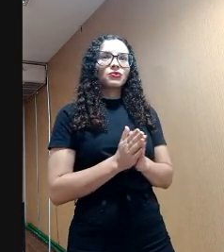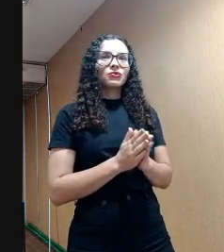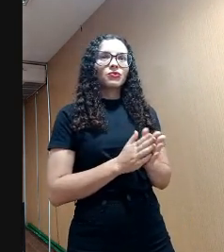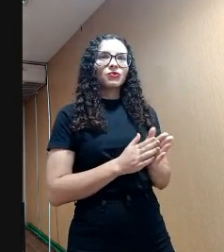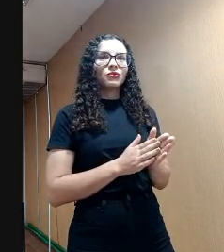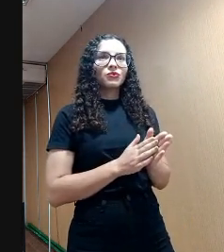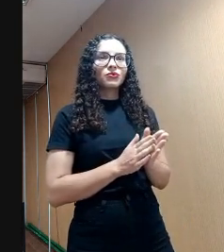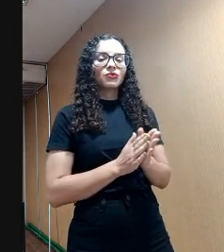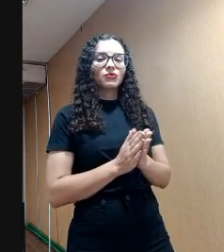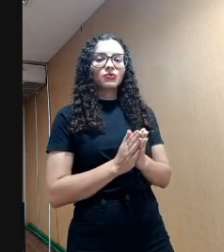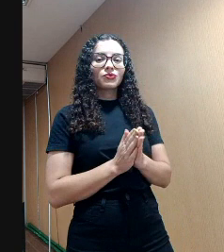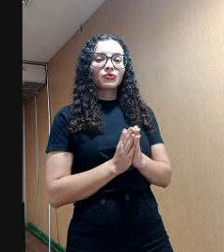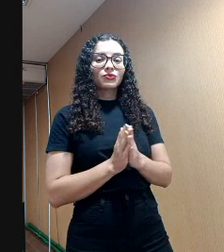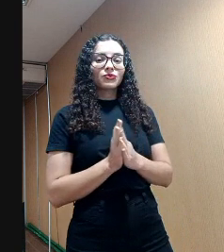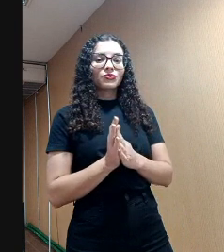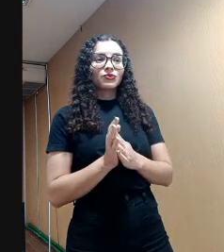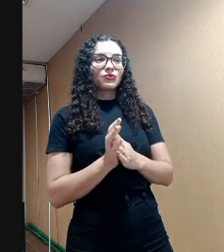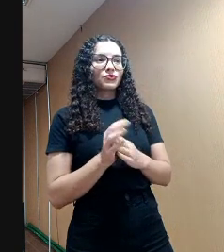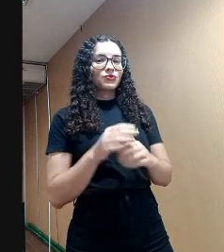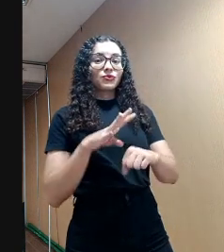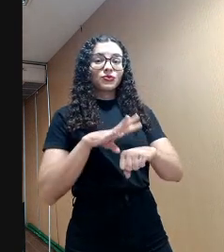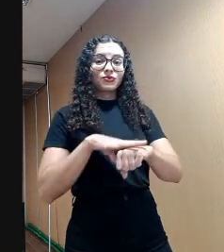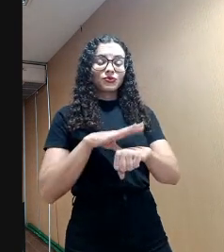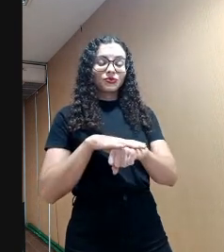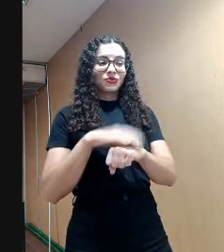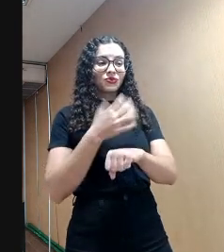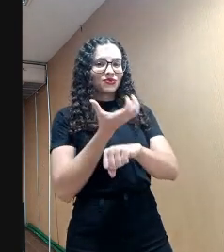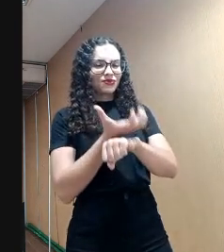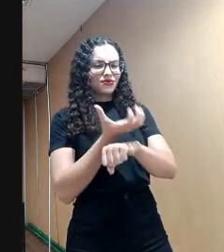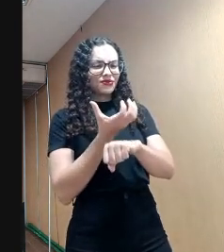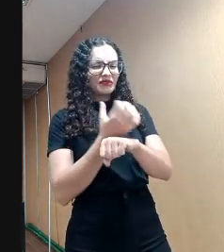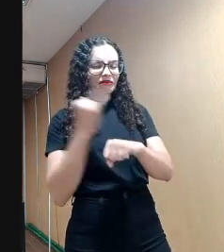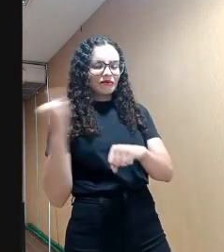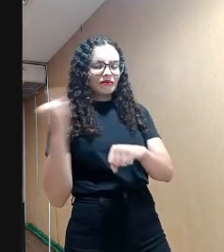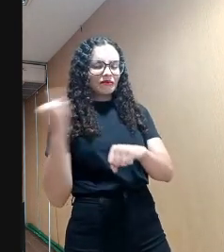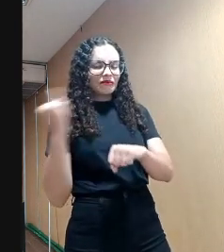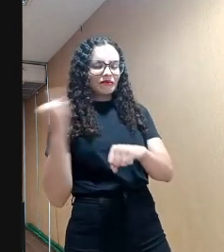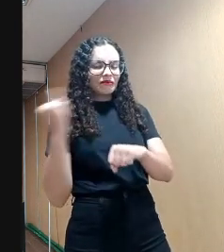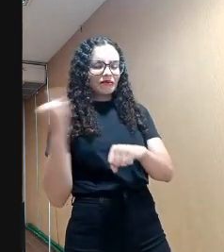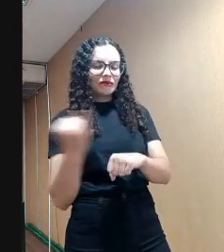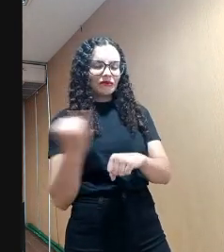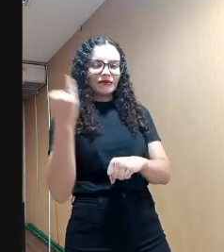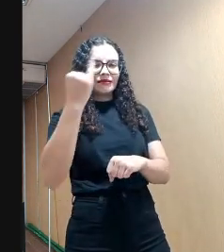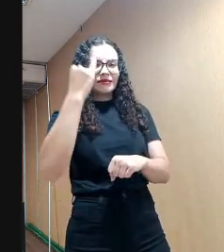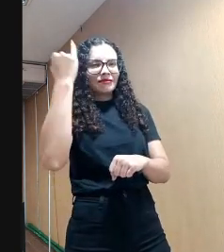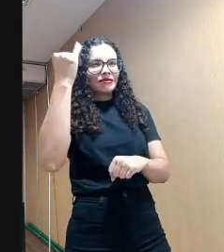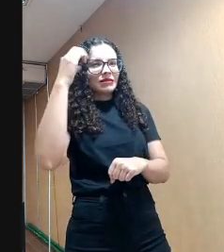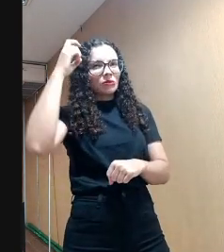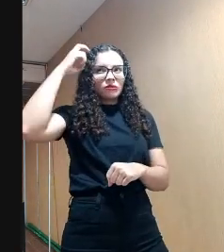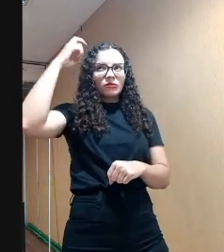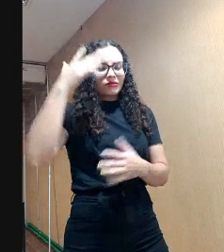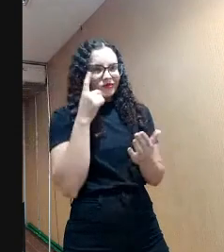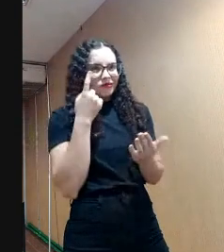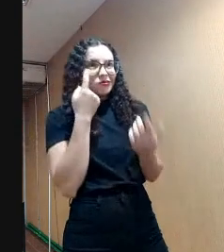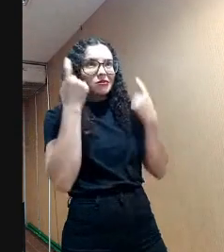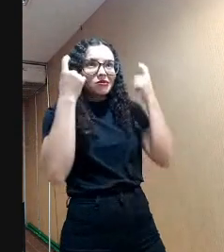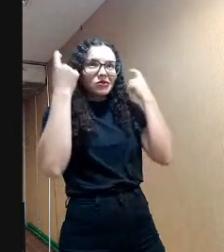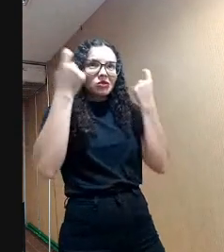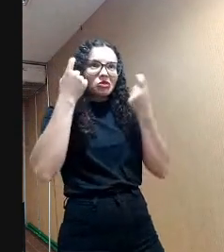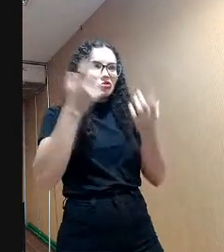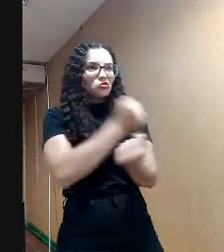A matemática é uma disciplina fundamental para o desenvolvimento cognitivo e analítico dos